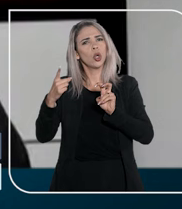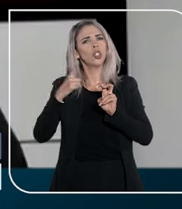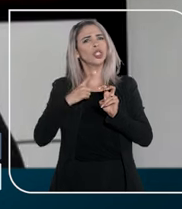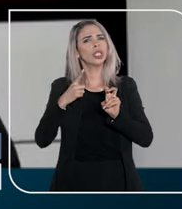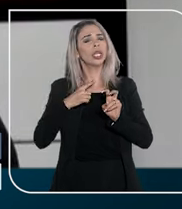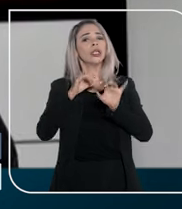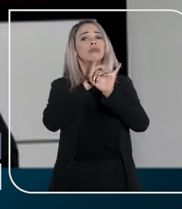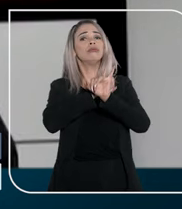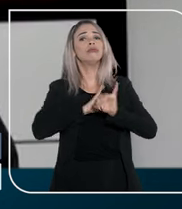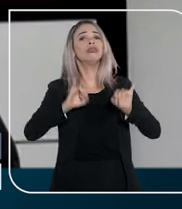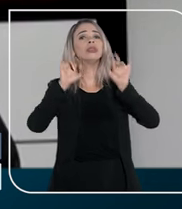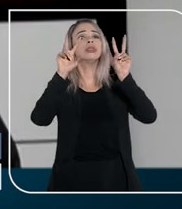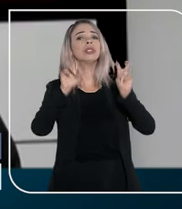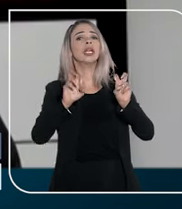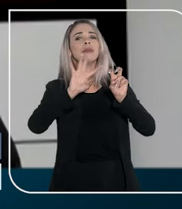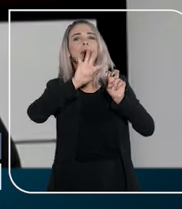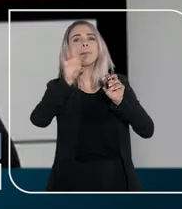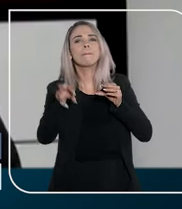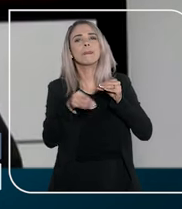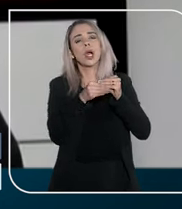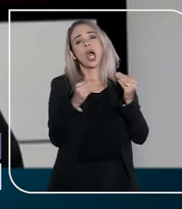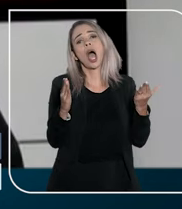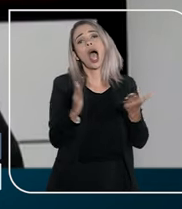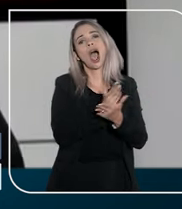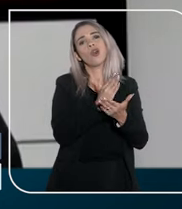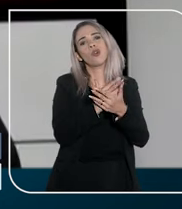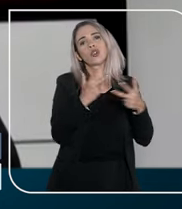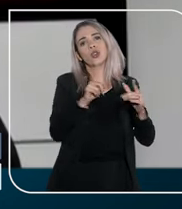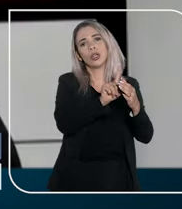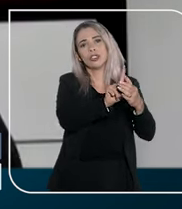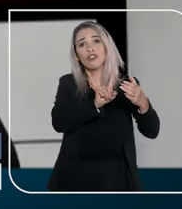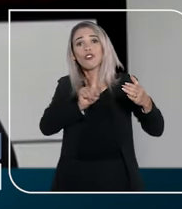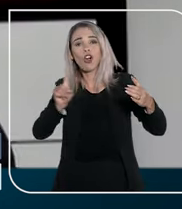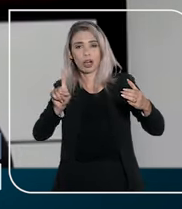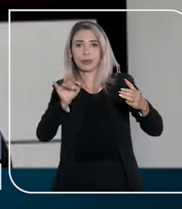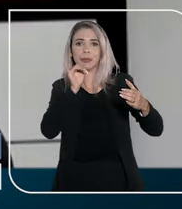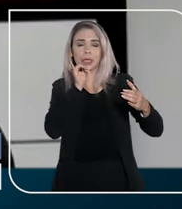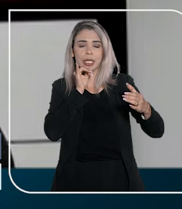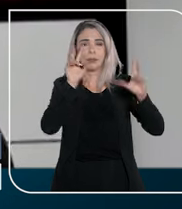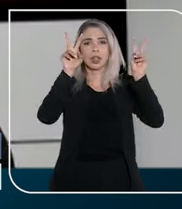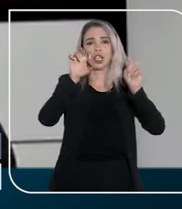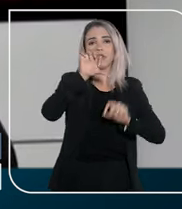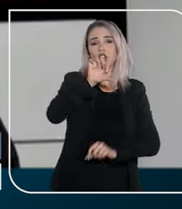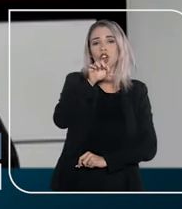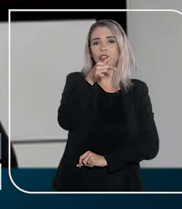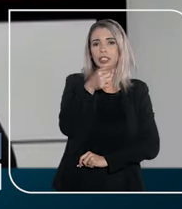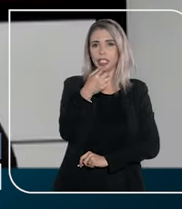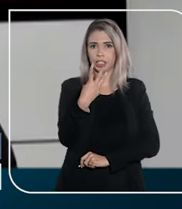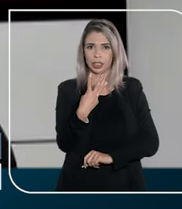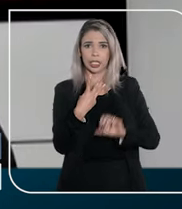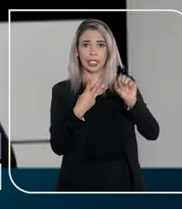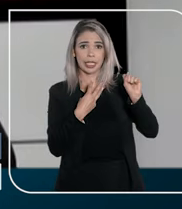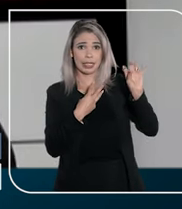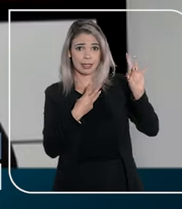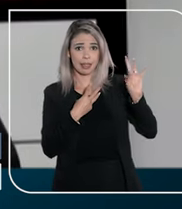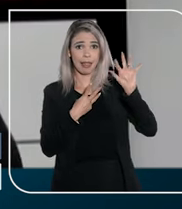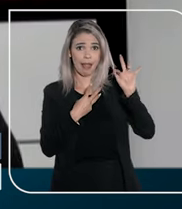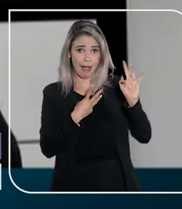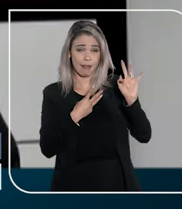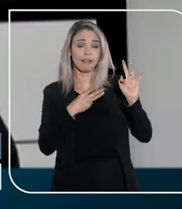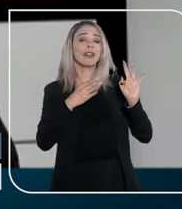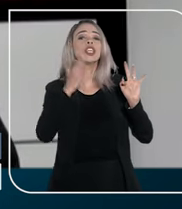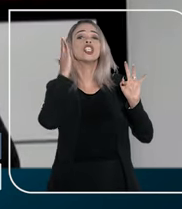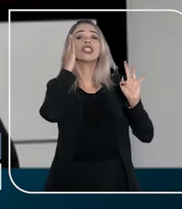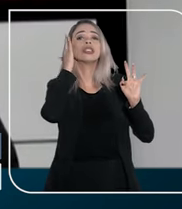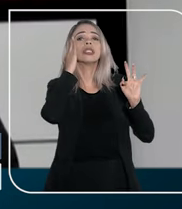tema, inserindo neles algumas exceções. No caso do tema 973, o Supremo Tribunal Federal, ele